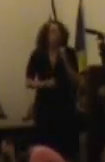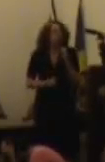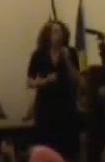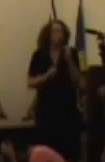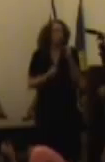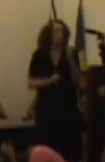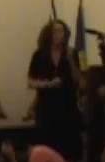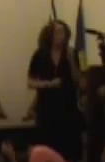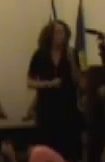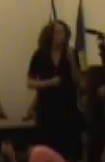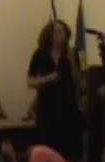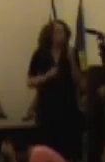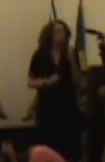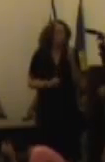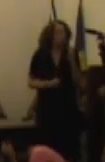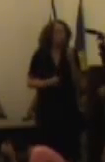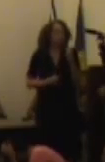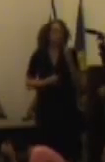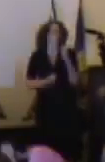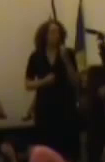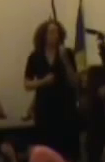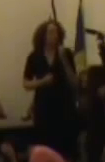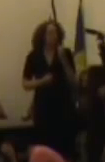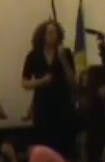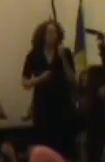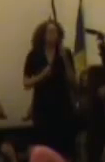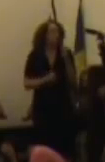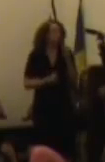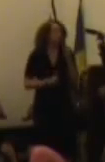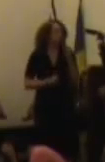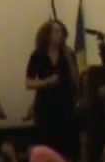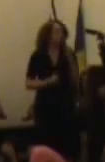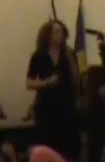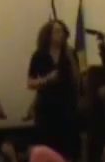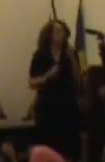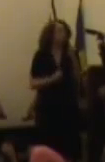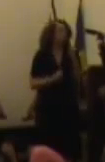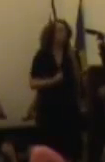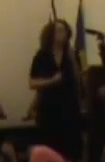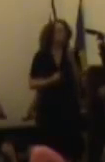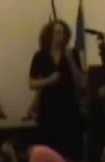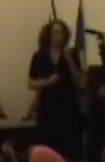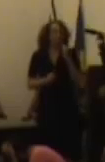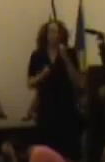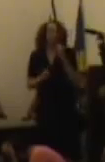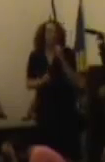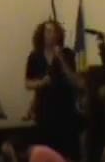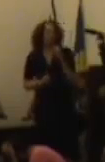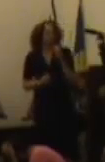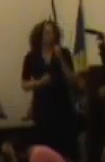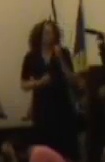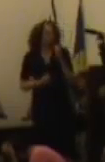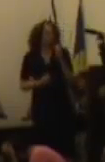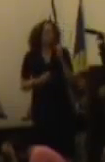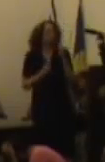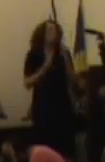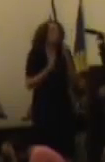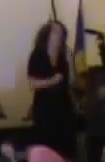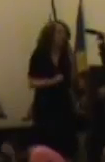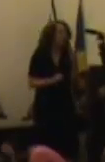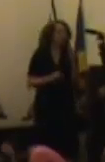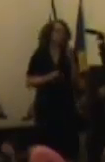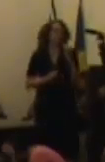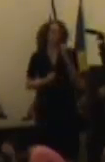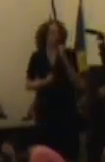impedir que o povo siga nas ruas se mobilizando, lutando. tenta